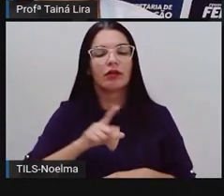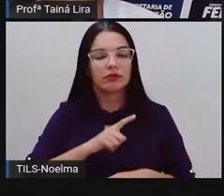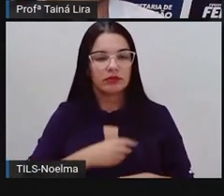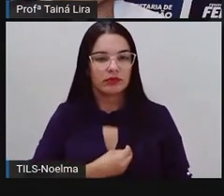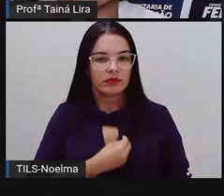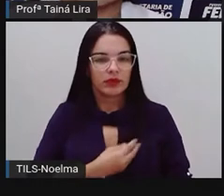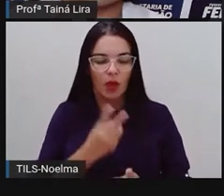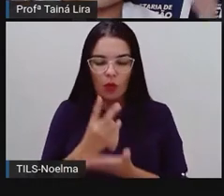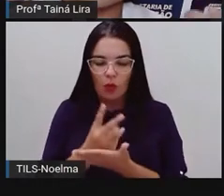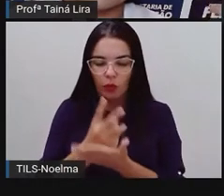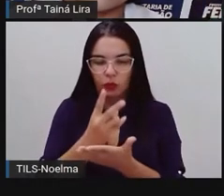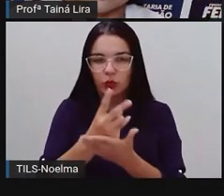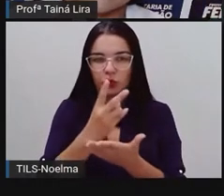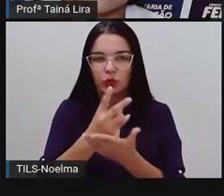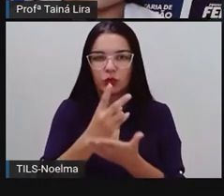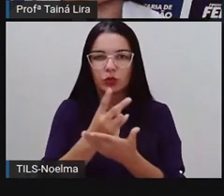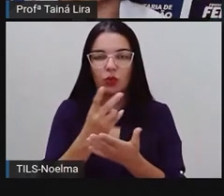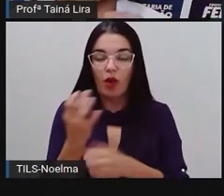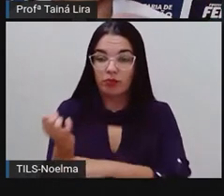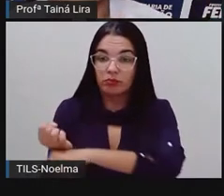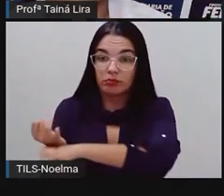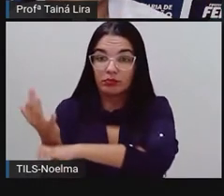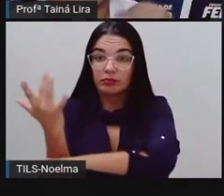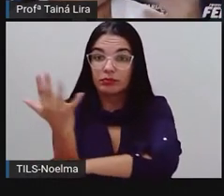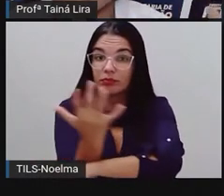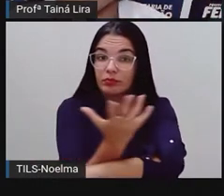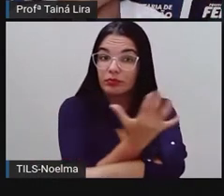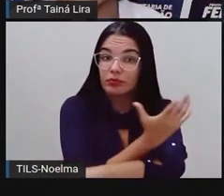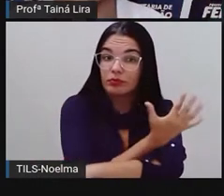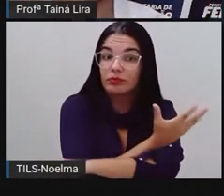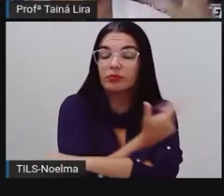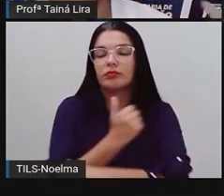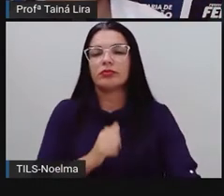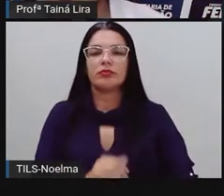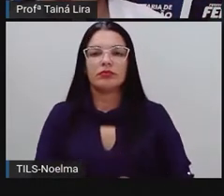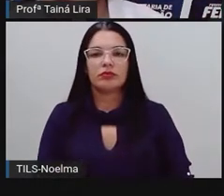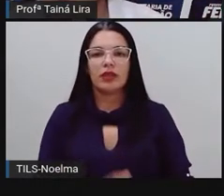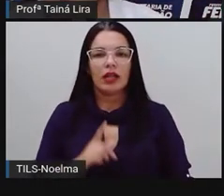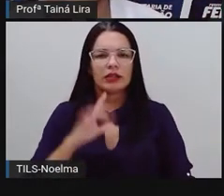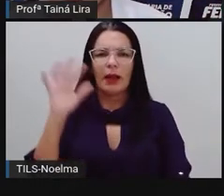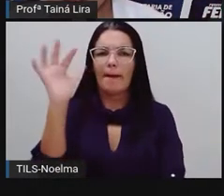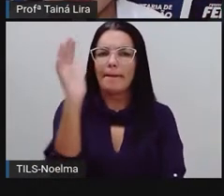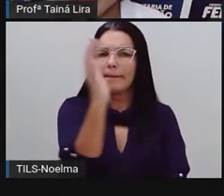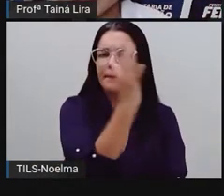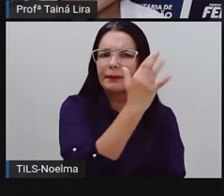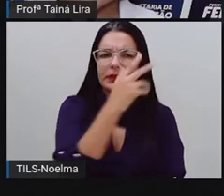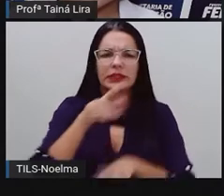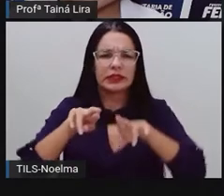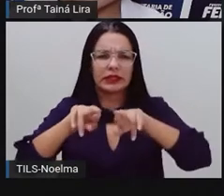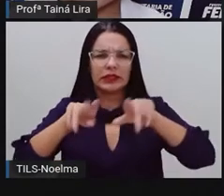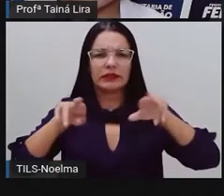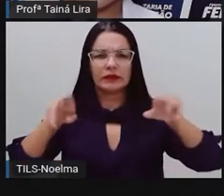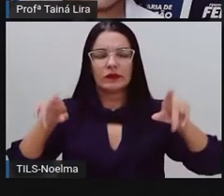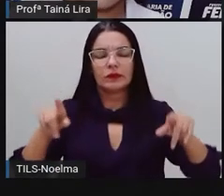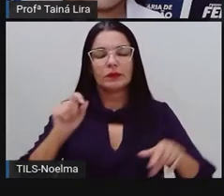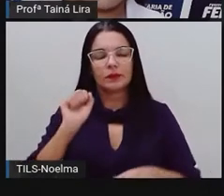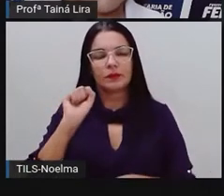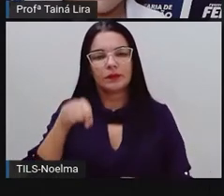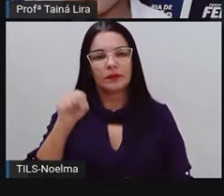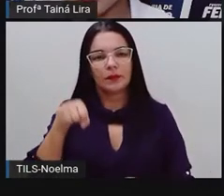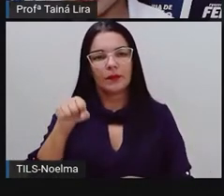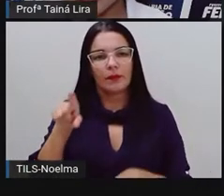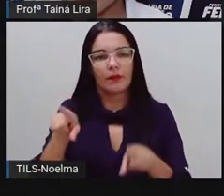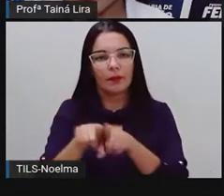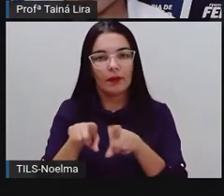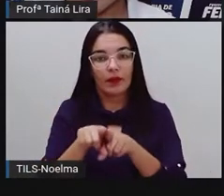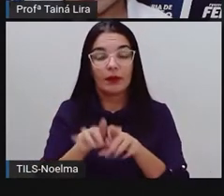essa preservação né da parte vegetal das espécies aí de de plantas certo não